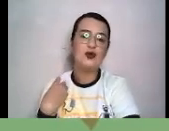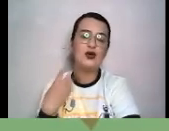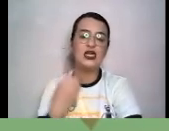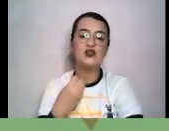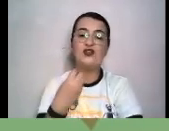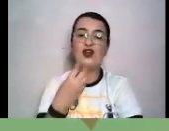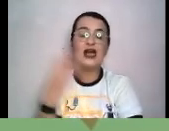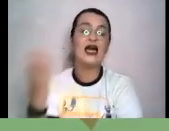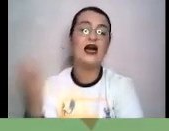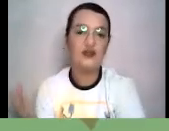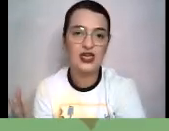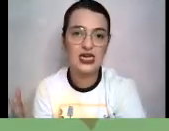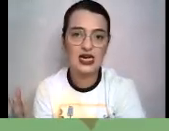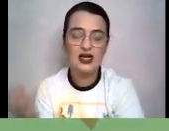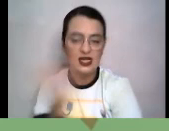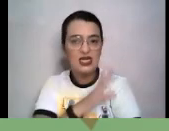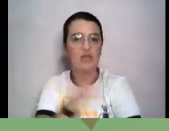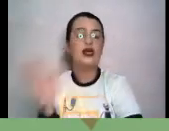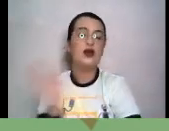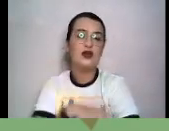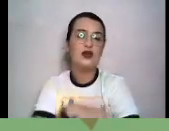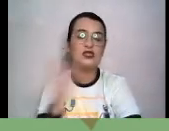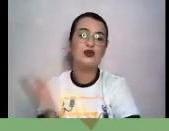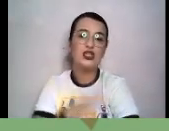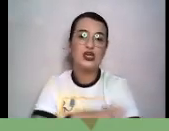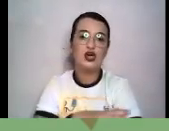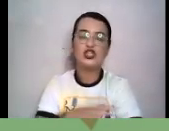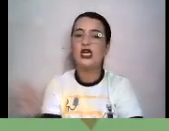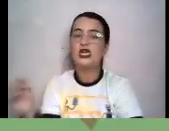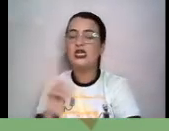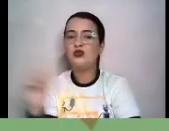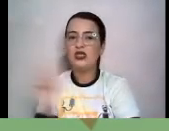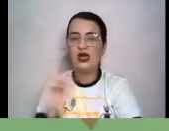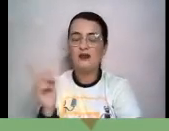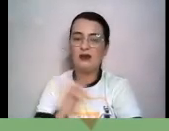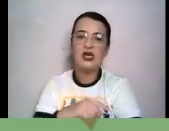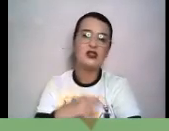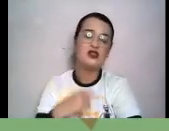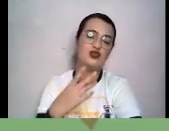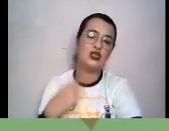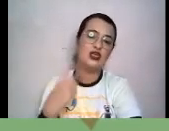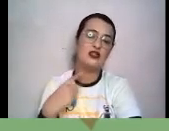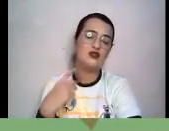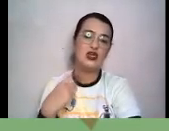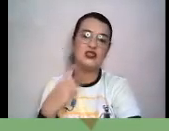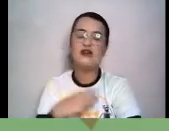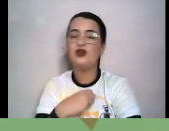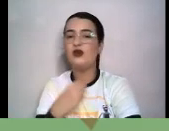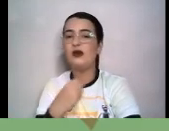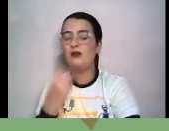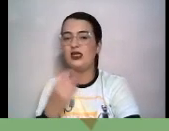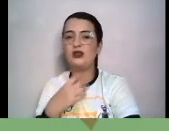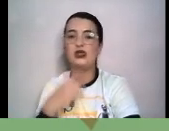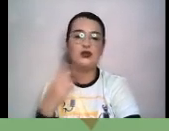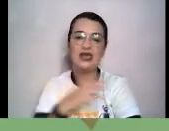preparavam, porque eles viviam uma Guerra Fria, que não era um disputa ideológica, que não tinha armamento, eles não utilizavam